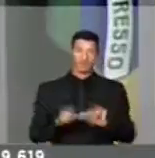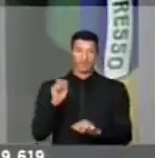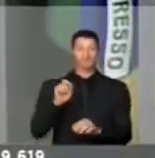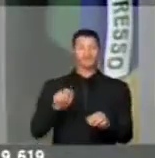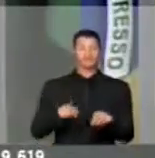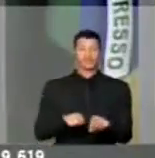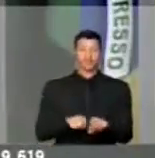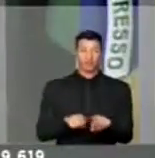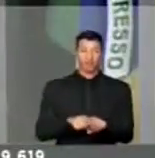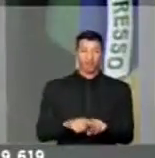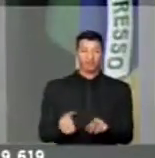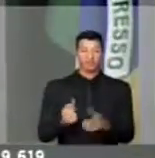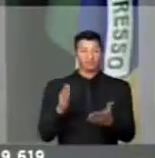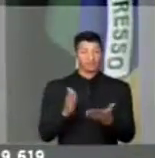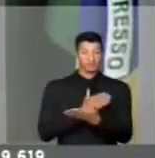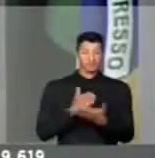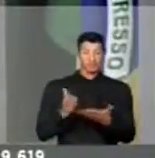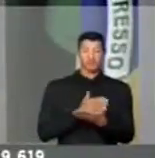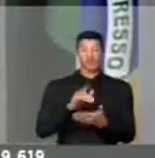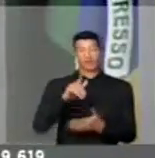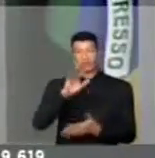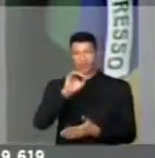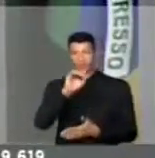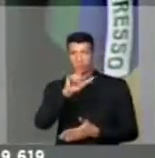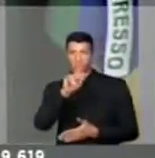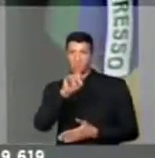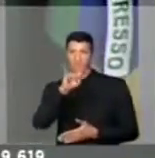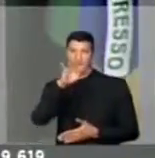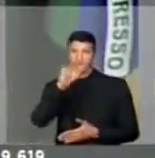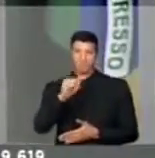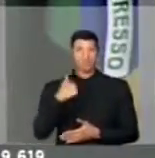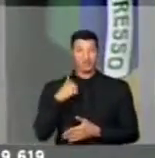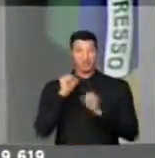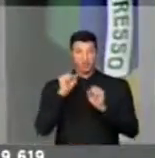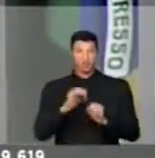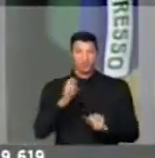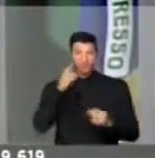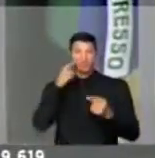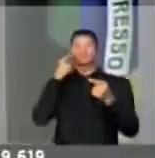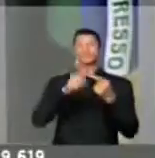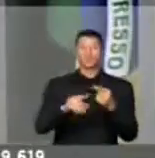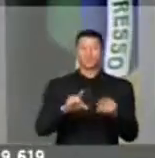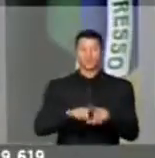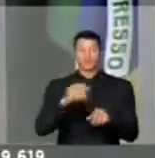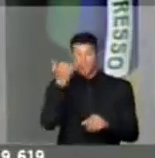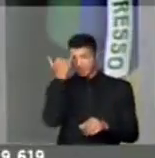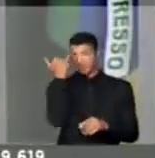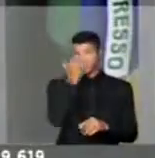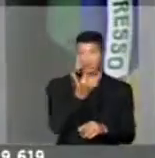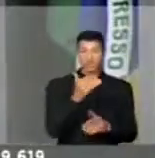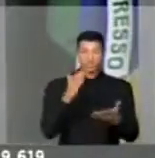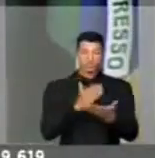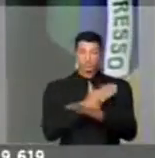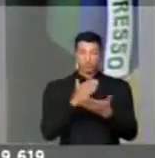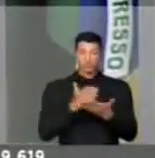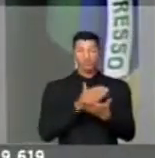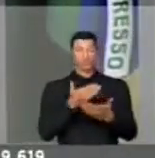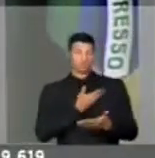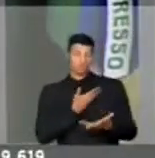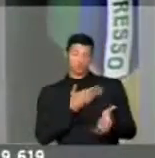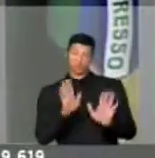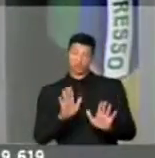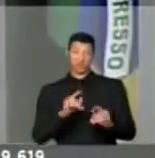que também, para alguns, são golpistas. Eu posso discordar da ideia de alguns